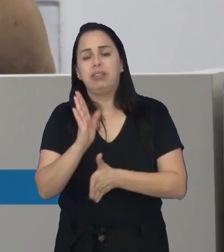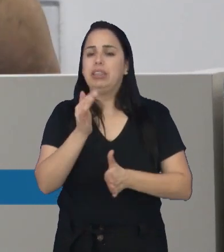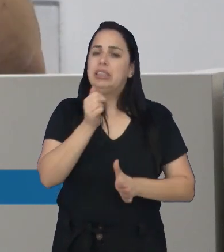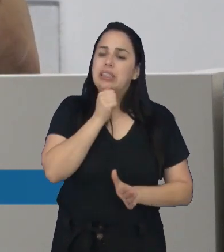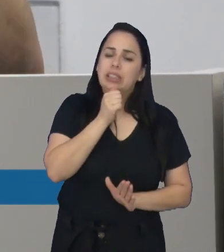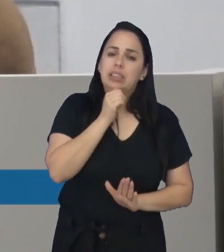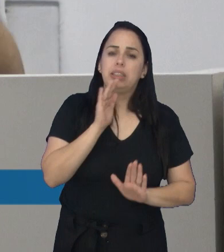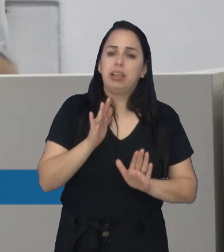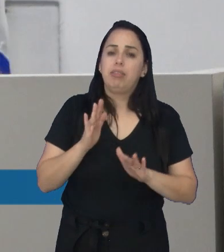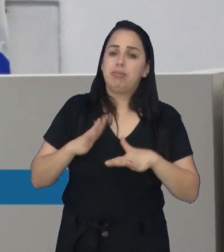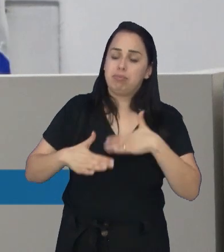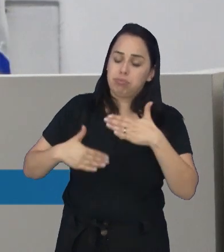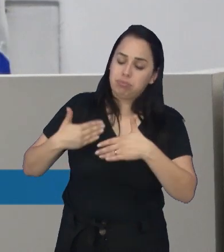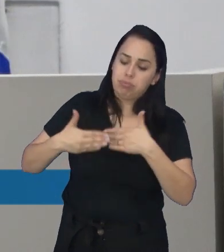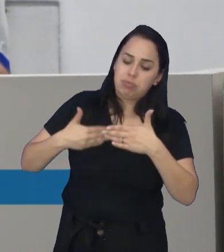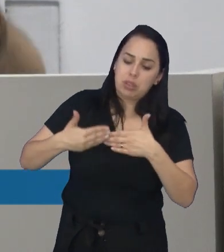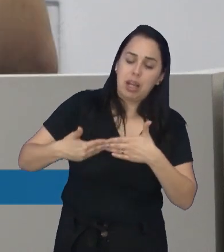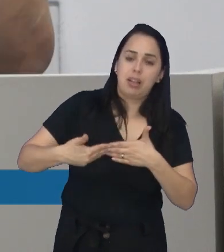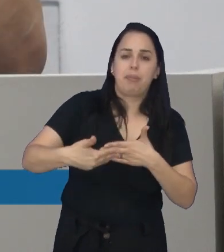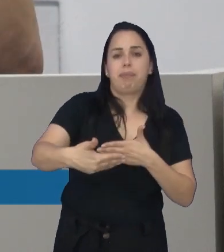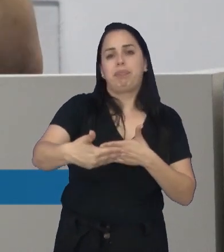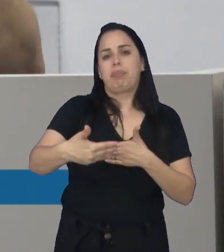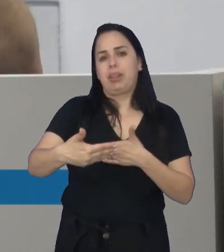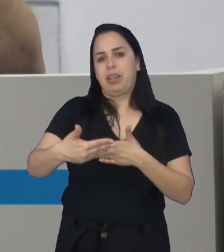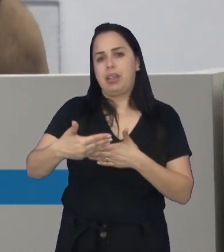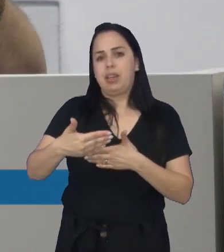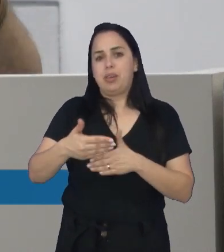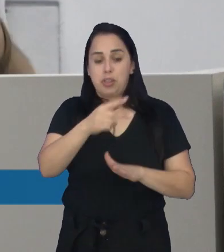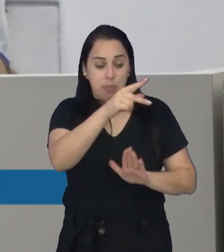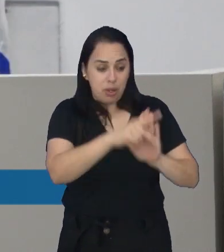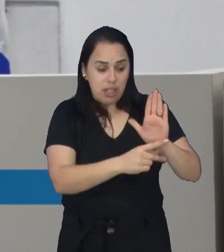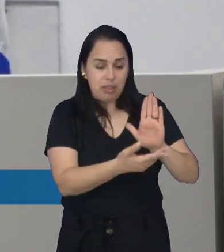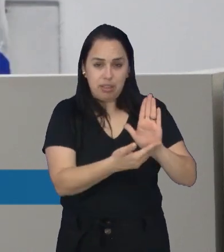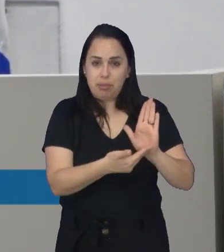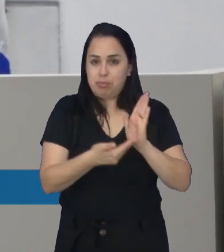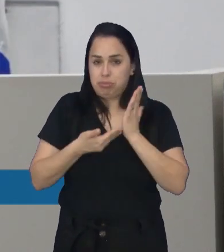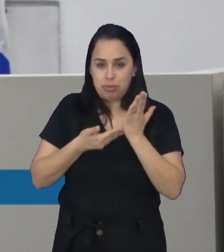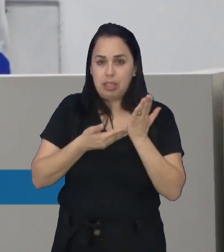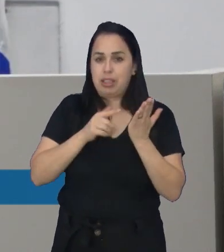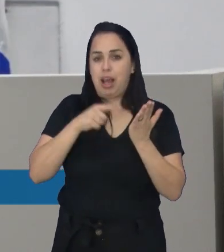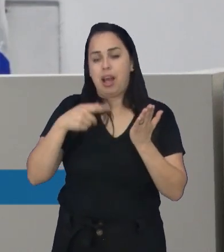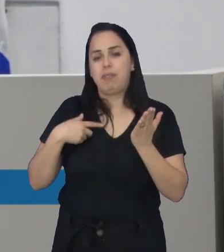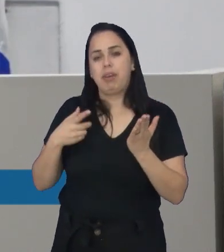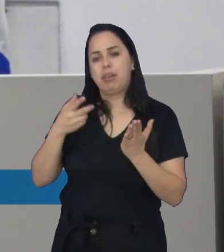Isso vai ser trabalhado no tempo na medida que os projetos são apresentados